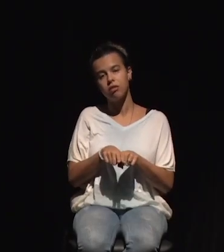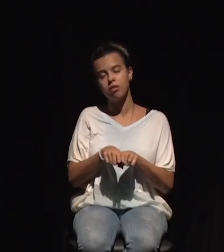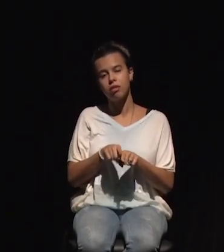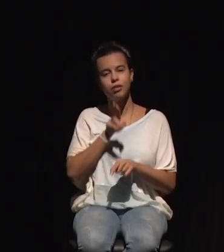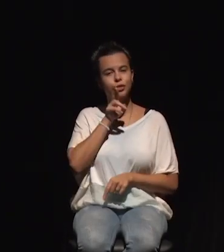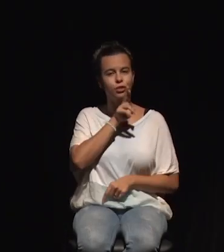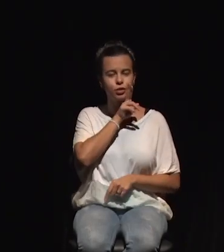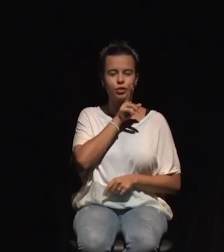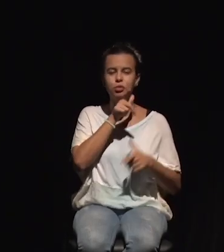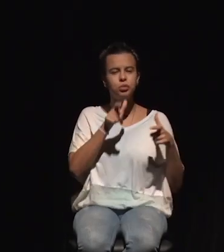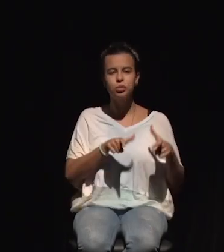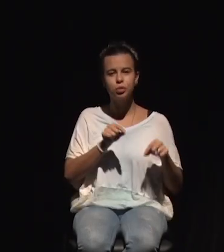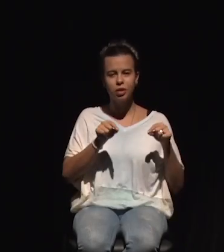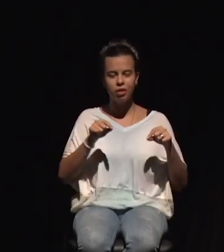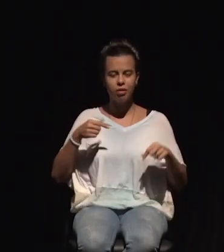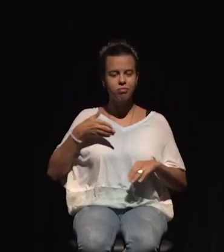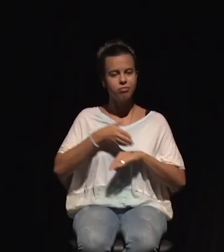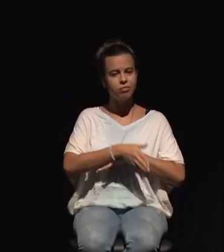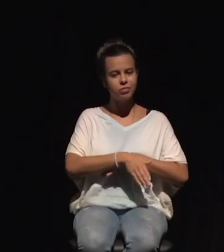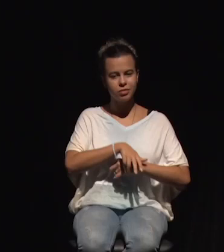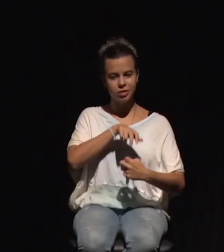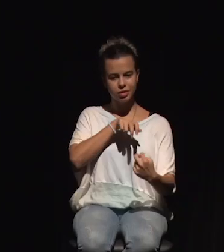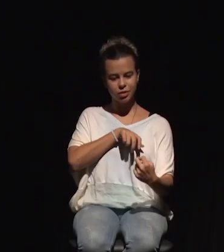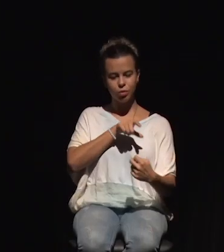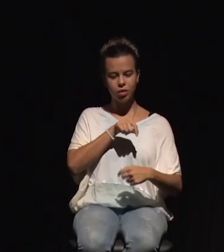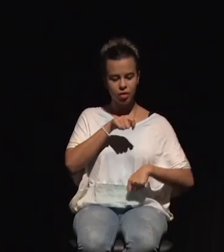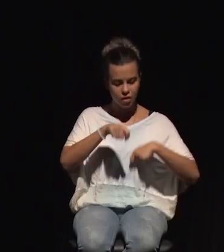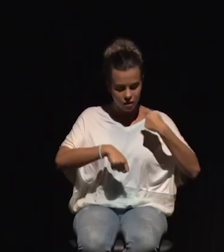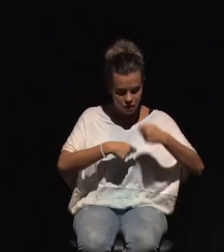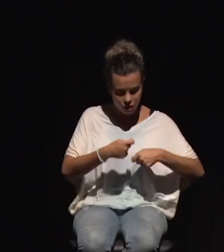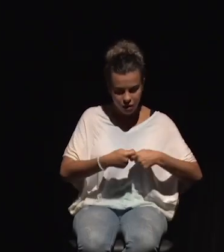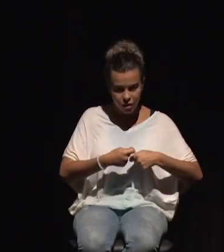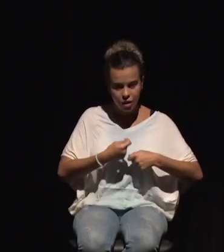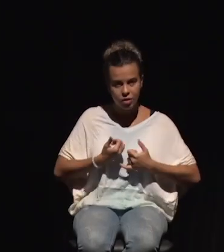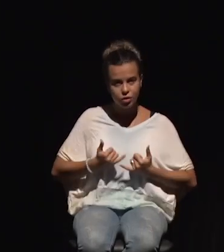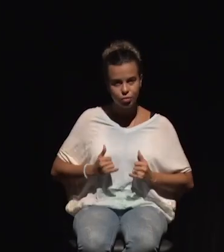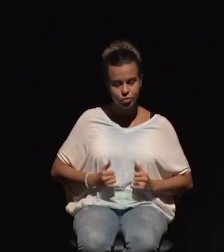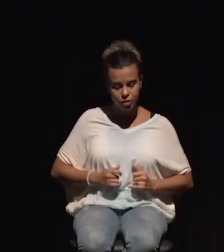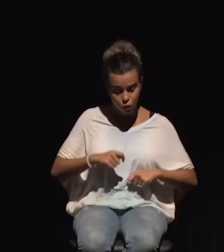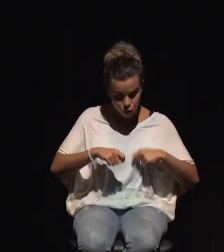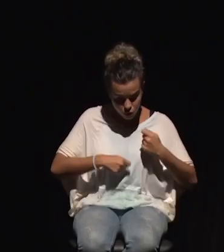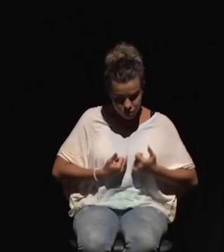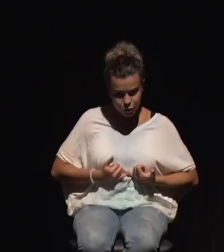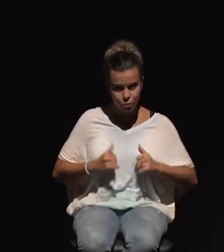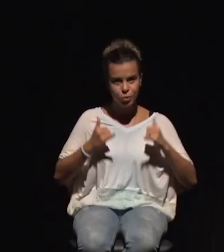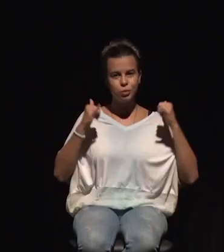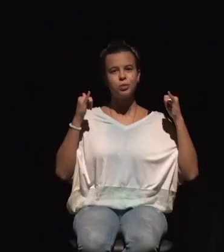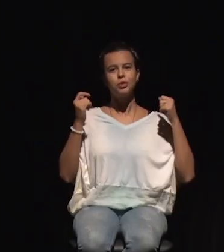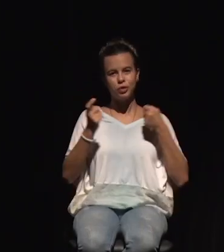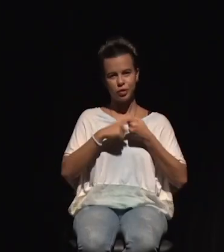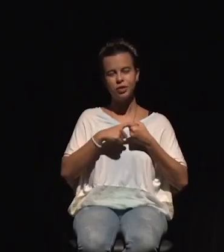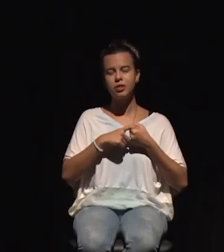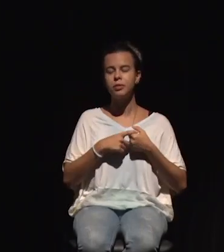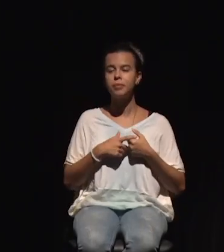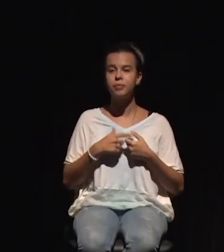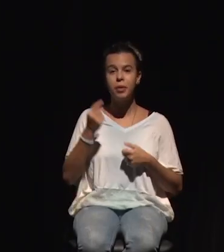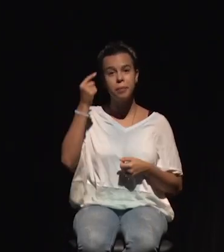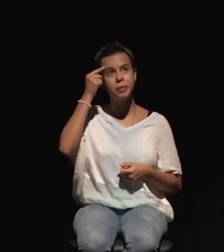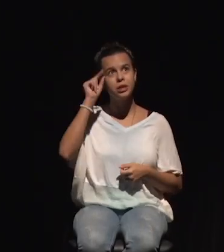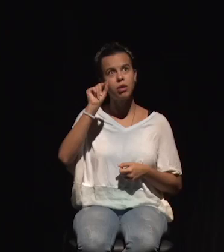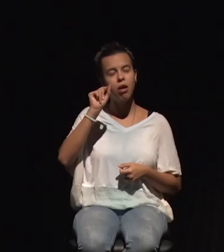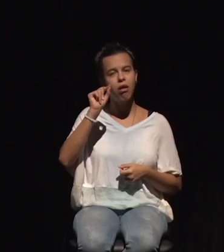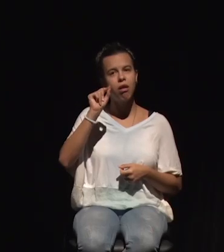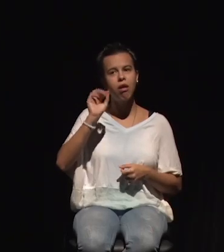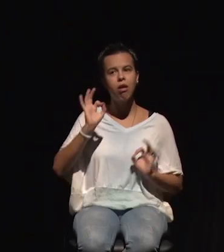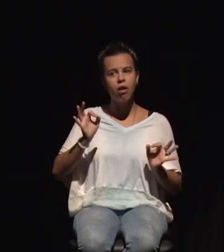restaurante é um lugar onde a gente entra para restaurar as energias pessoais a gente pretendia fazer esse salto de escala então que